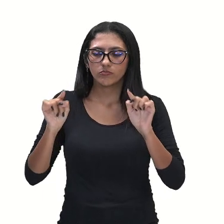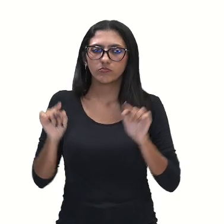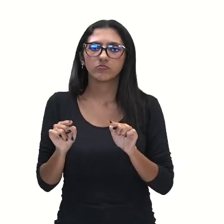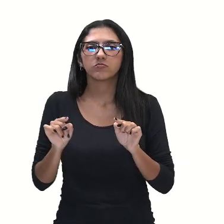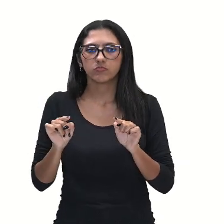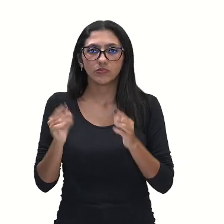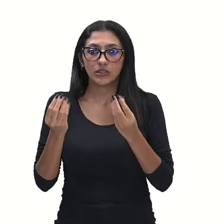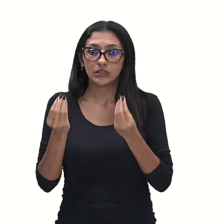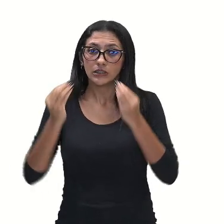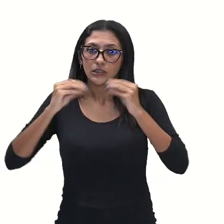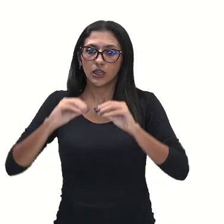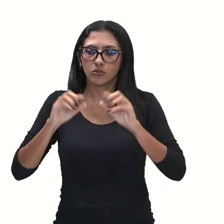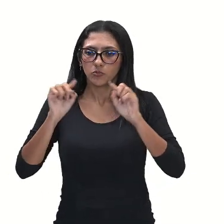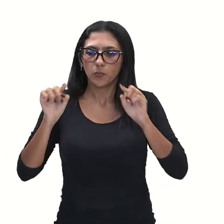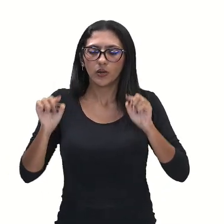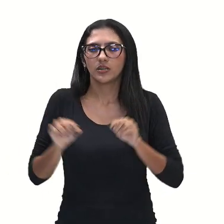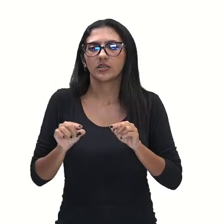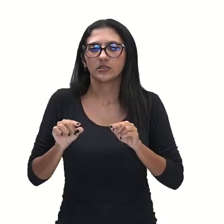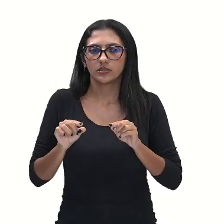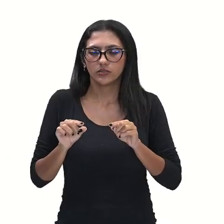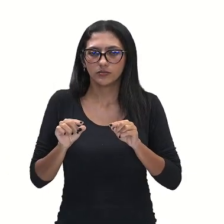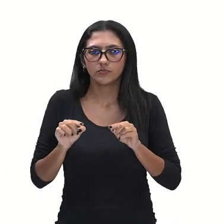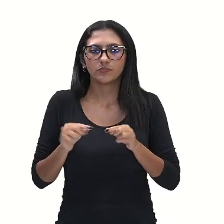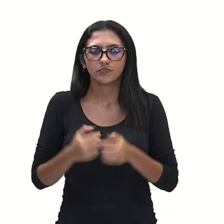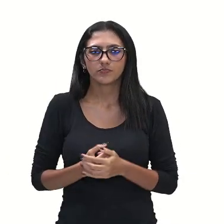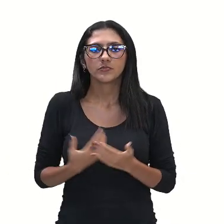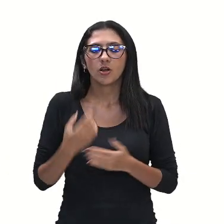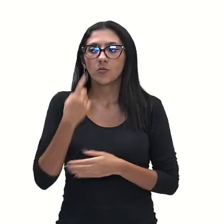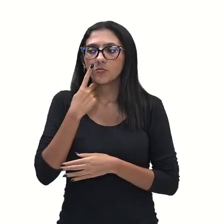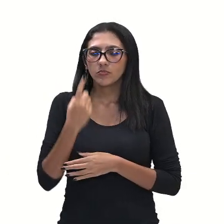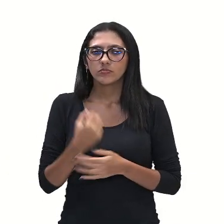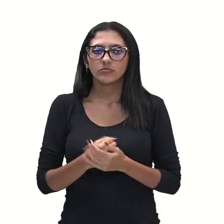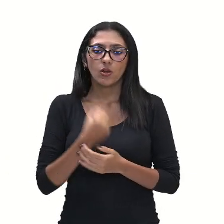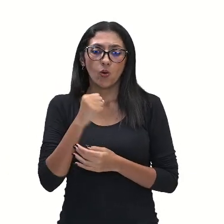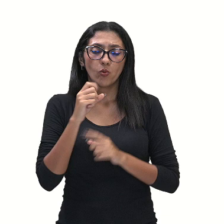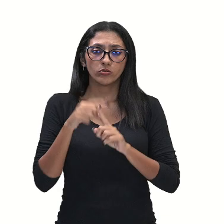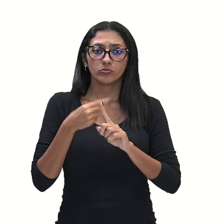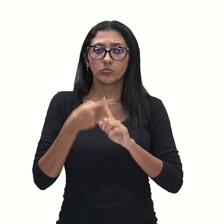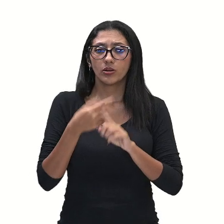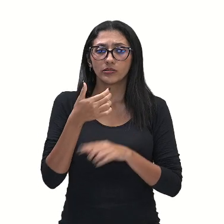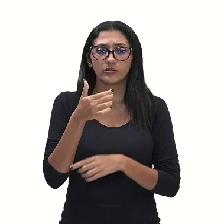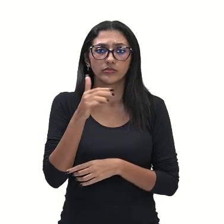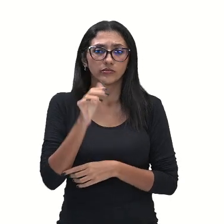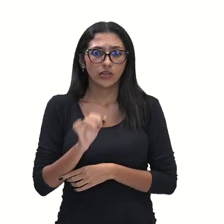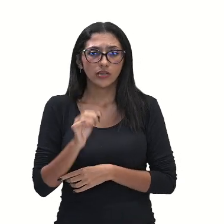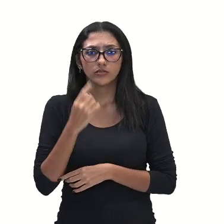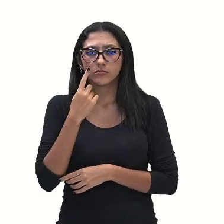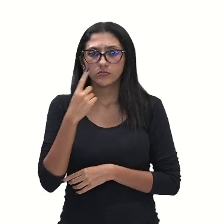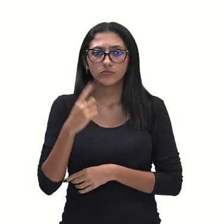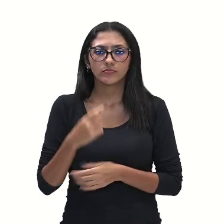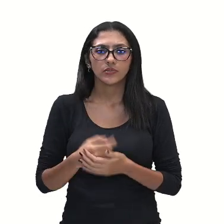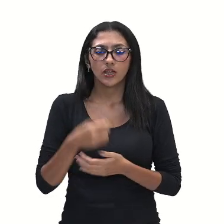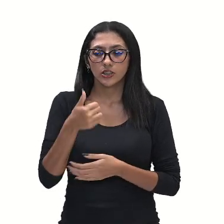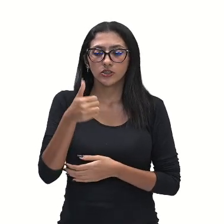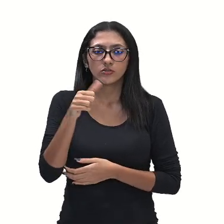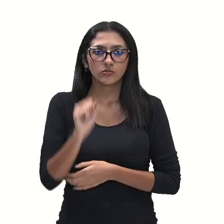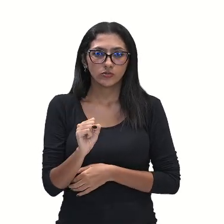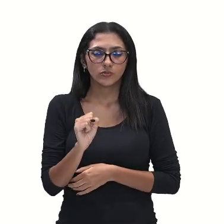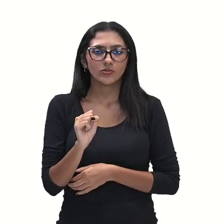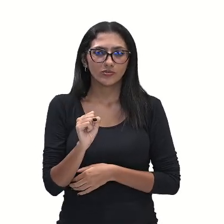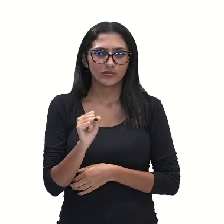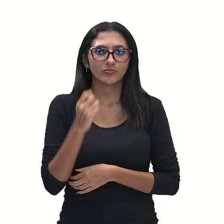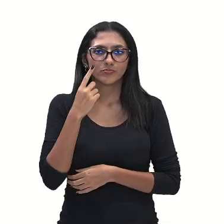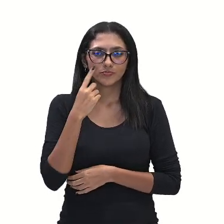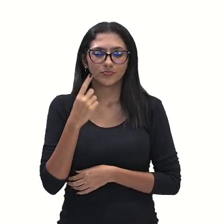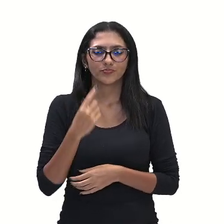adição dentro dos parênteses. Ou seja, 8 mais 10, vou até tirar aqui, ó. 8 mais 10 é igual